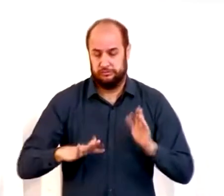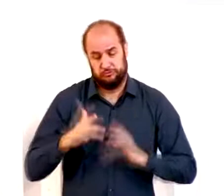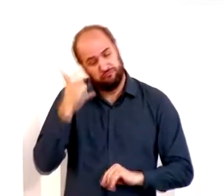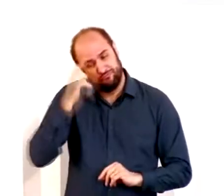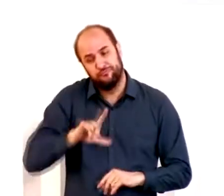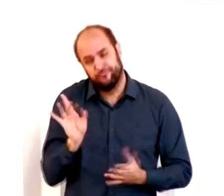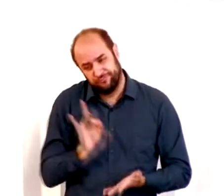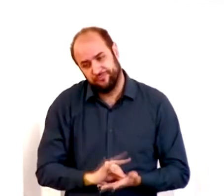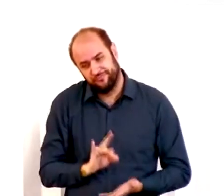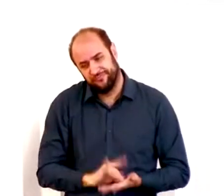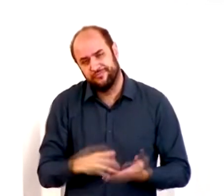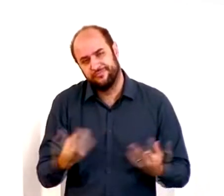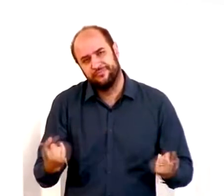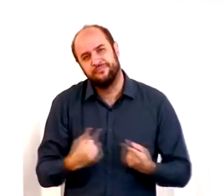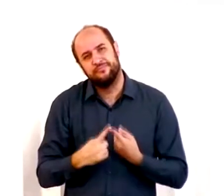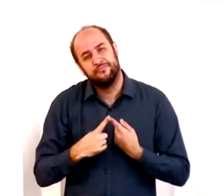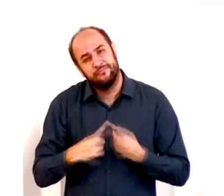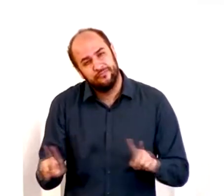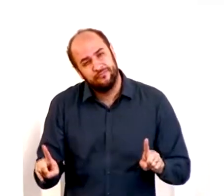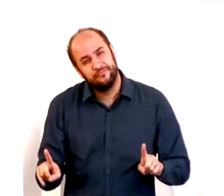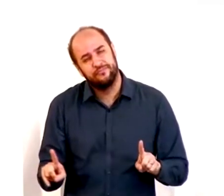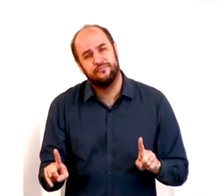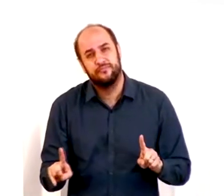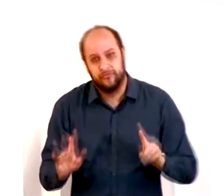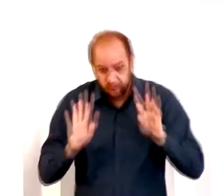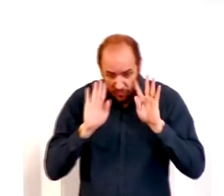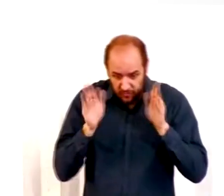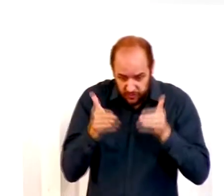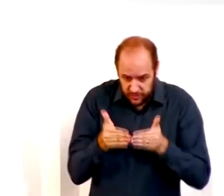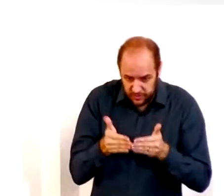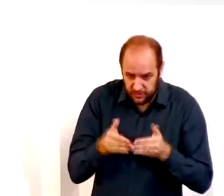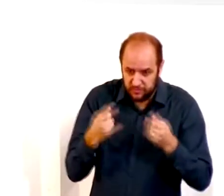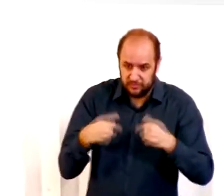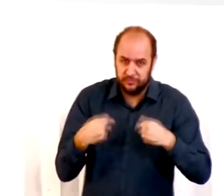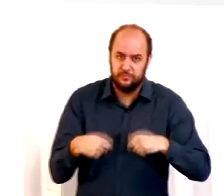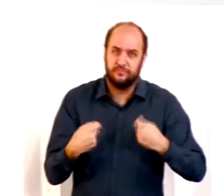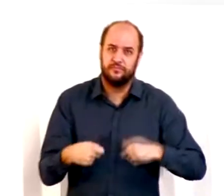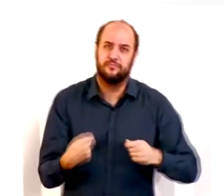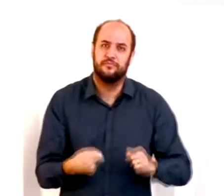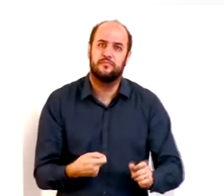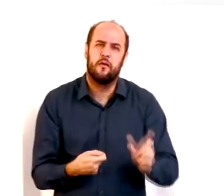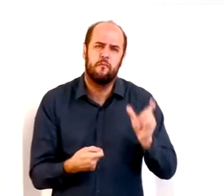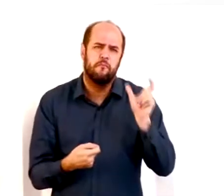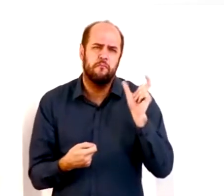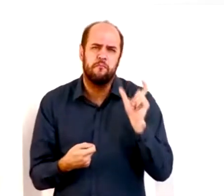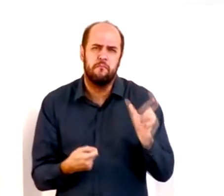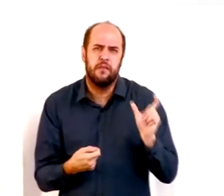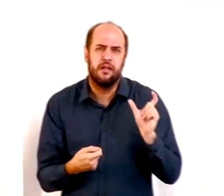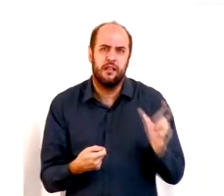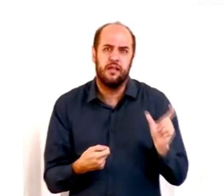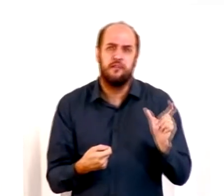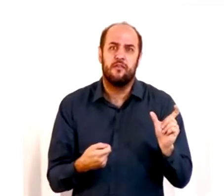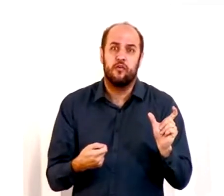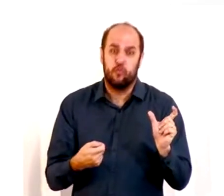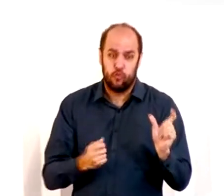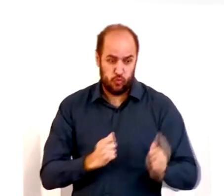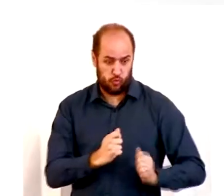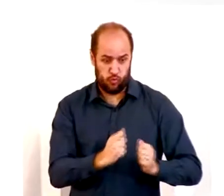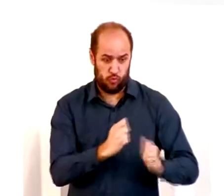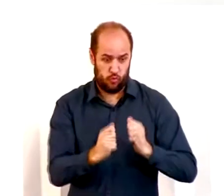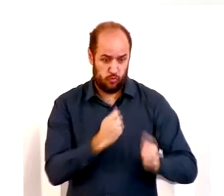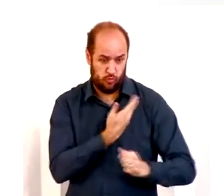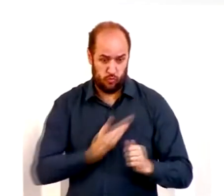mas, obviamente, do ponto de vista da necessidade, a palavra fundamental é a palavra governe.